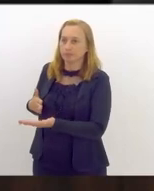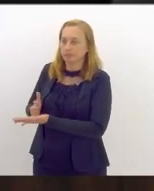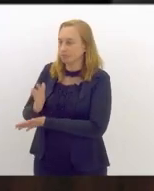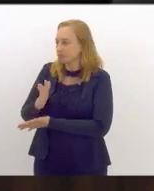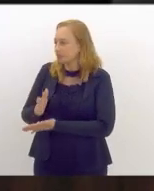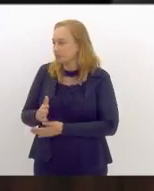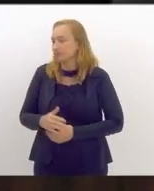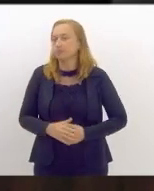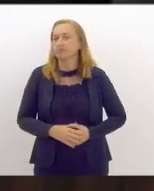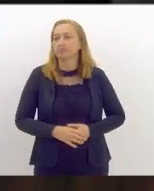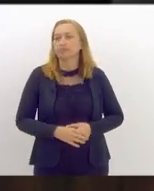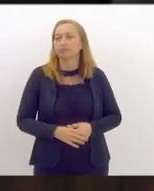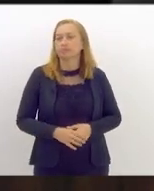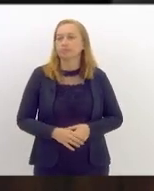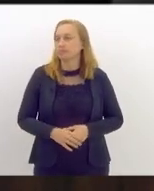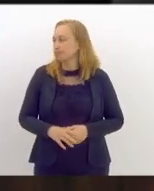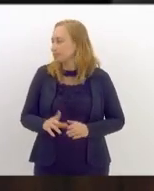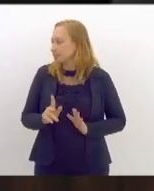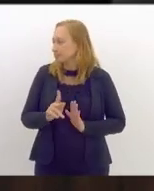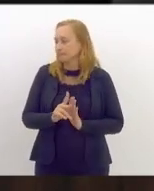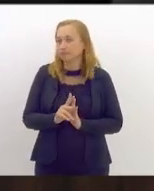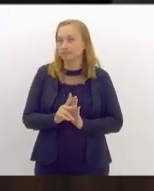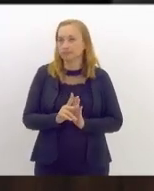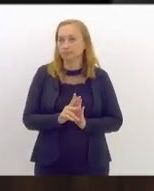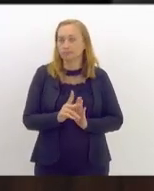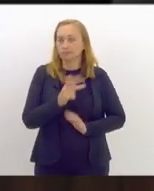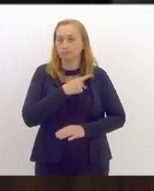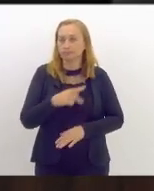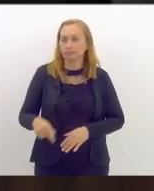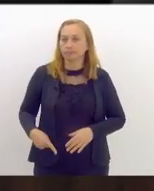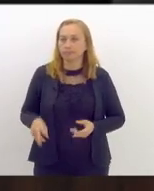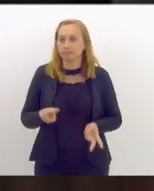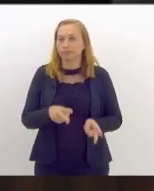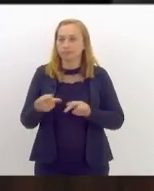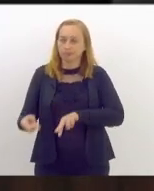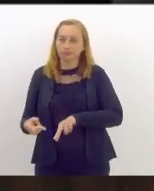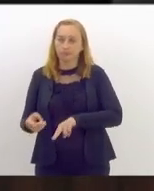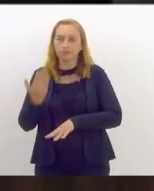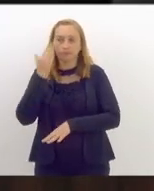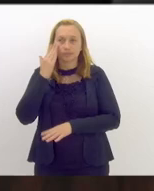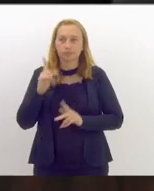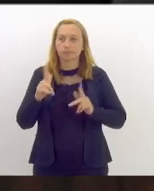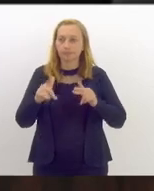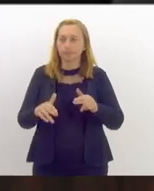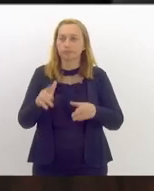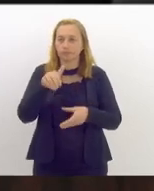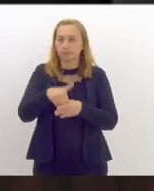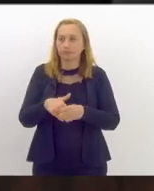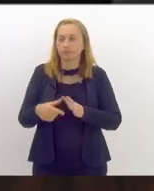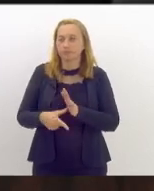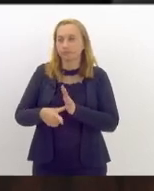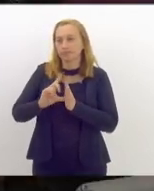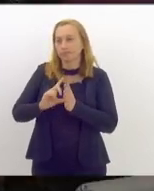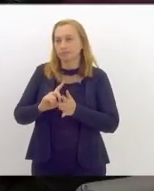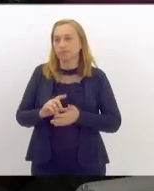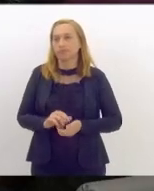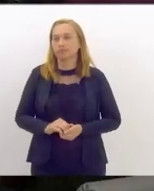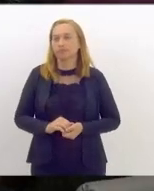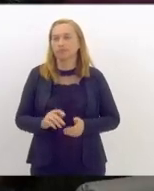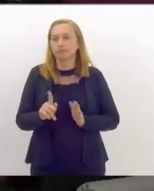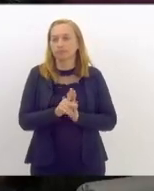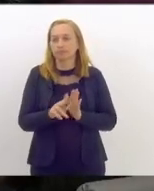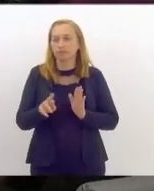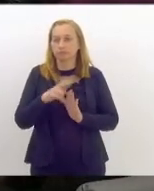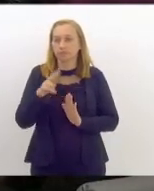vai à prorrogação questão de ordem para você leu entendimento da votação anterior dos